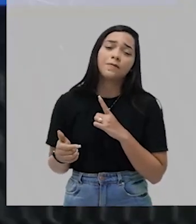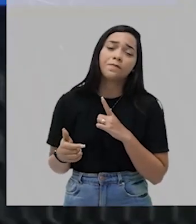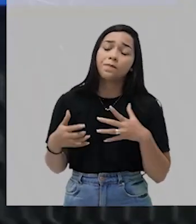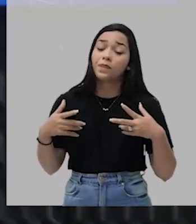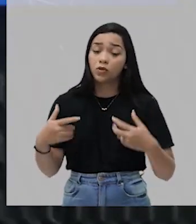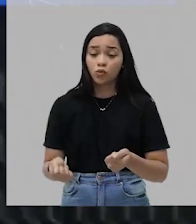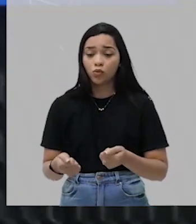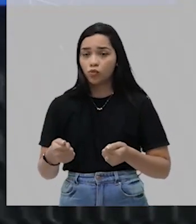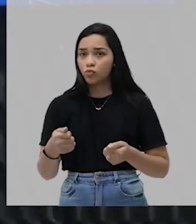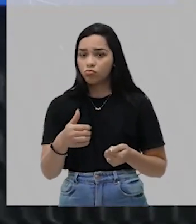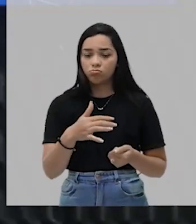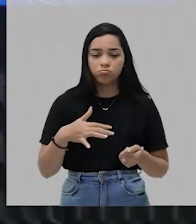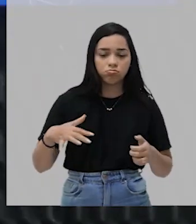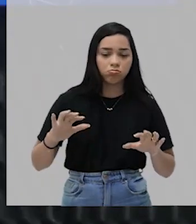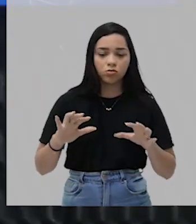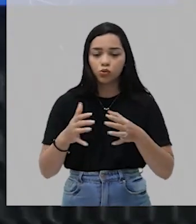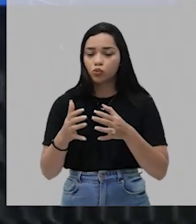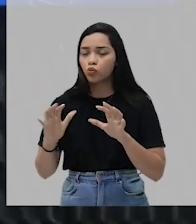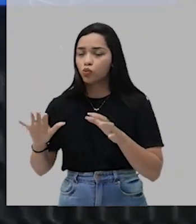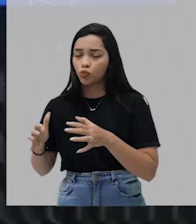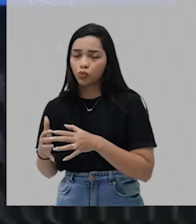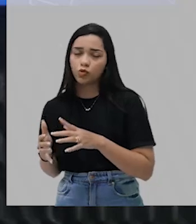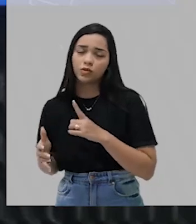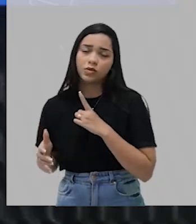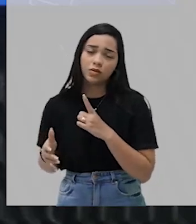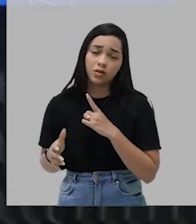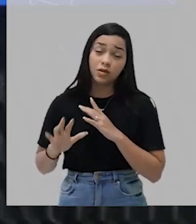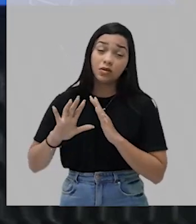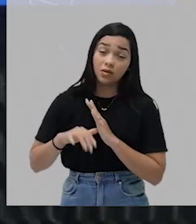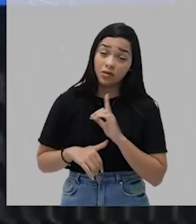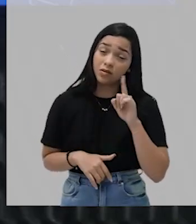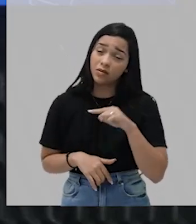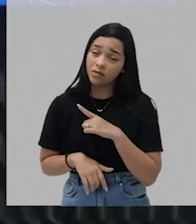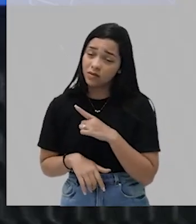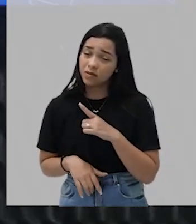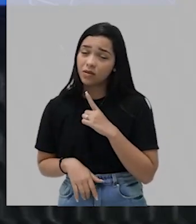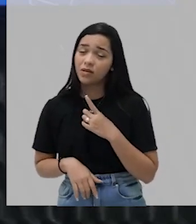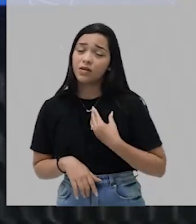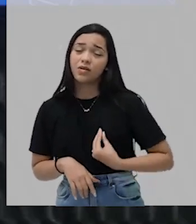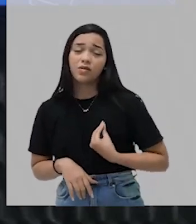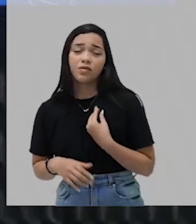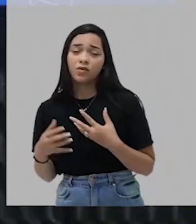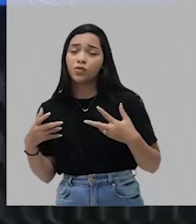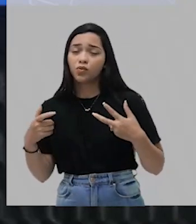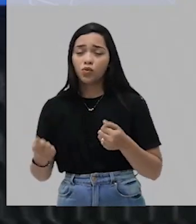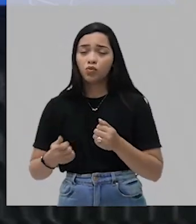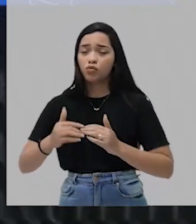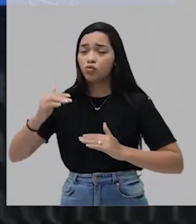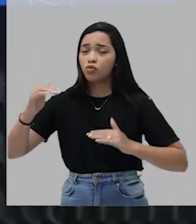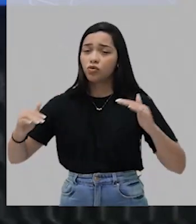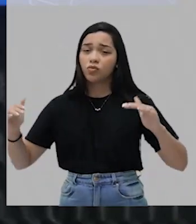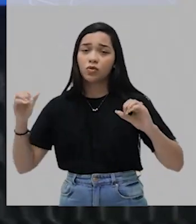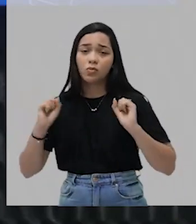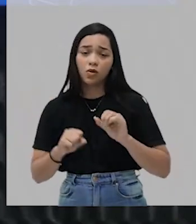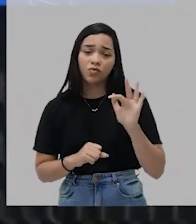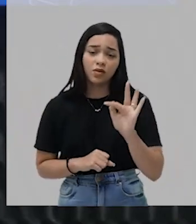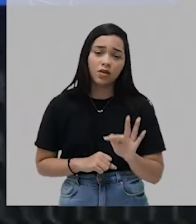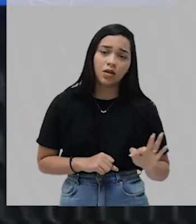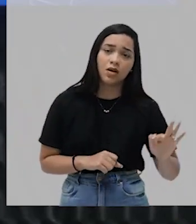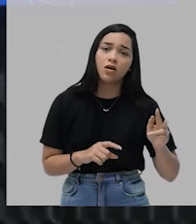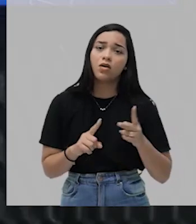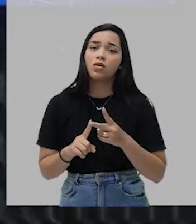todos os níveis. A corrupção que, na verdade, está presente em todos os níveis, seja ele